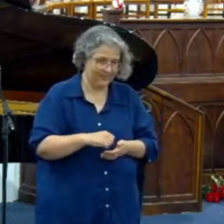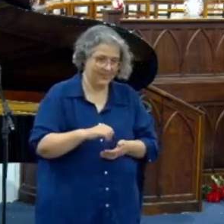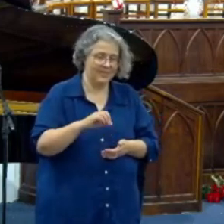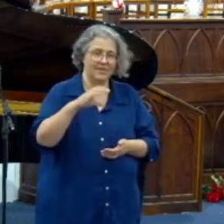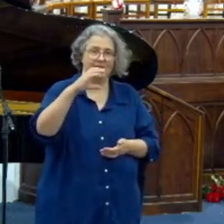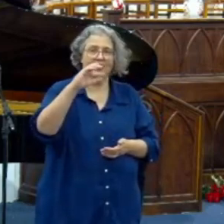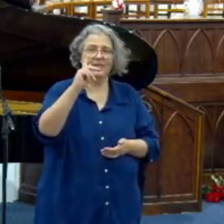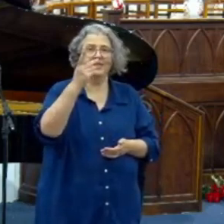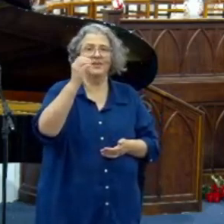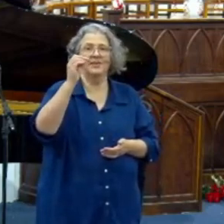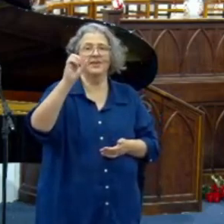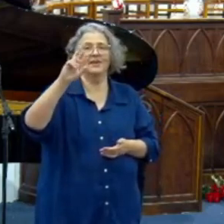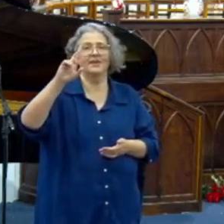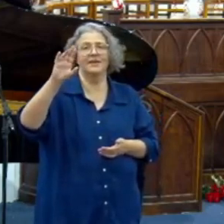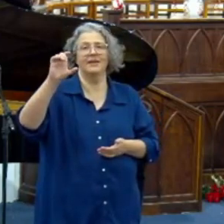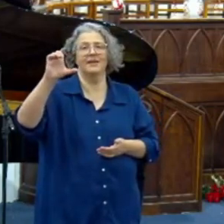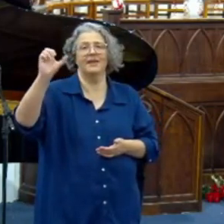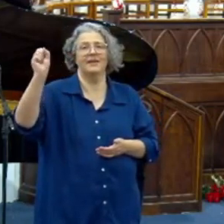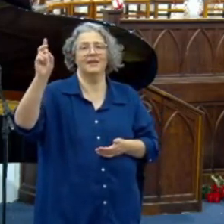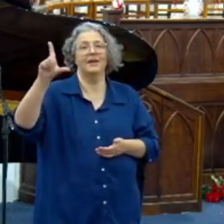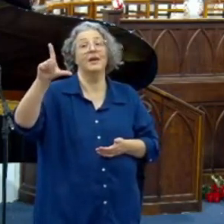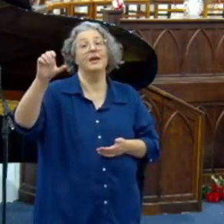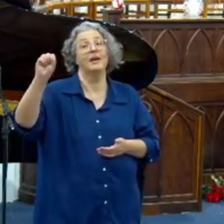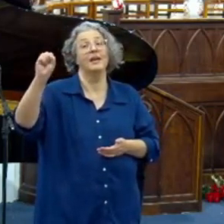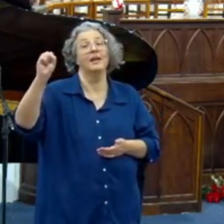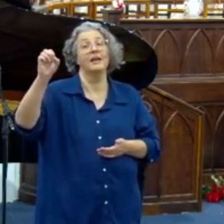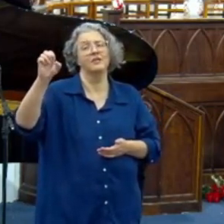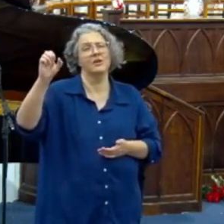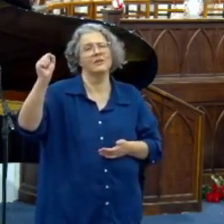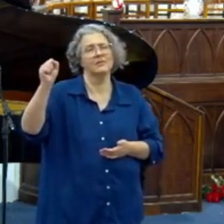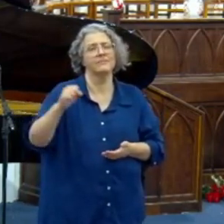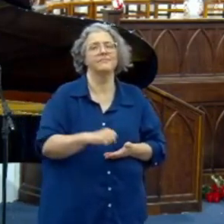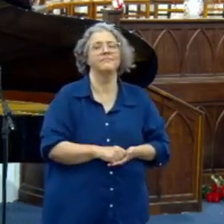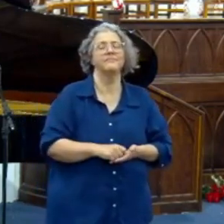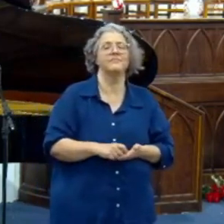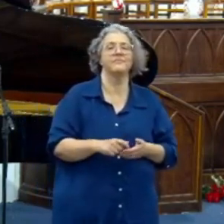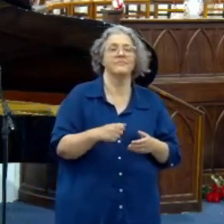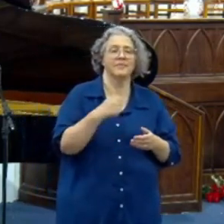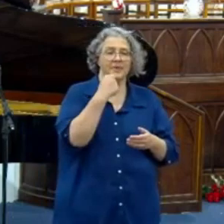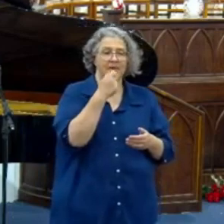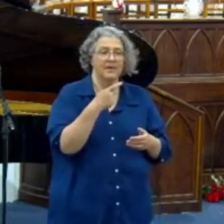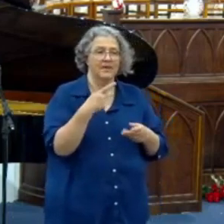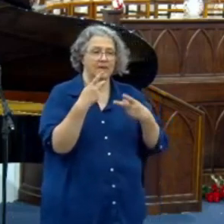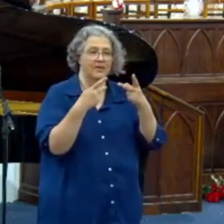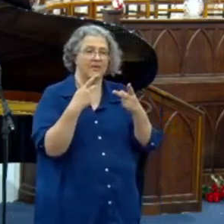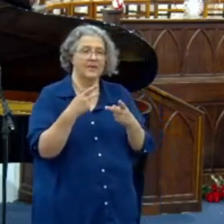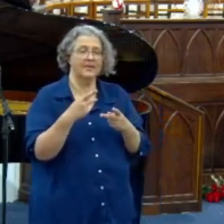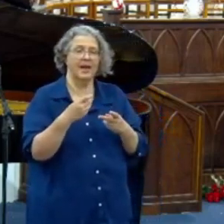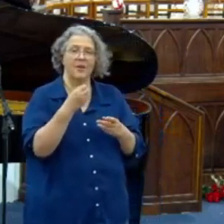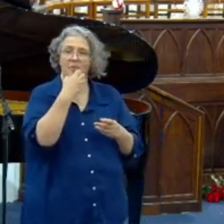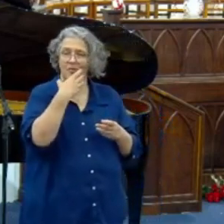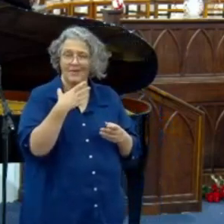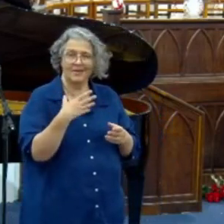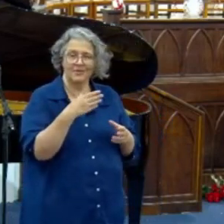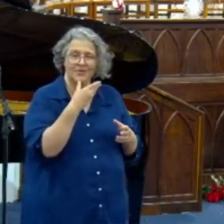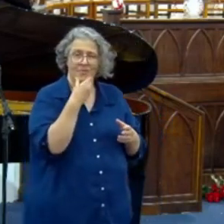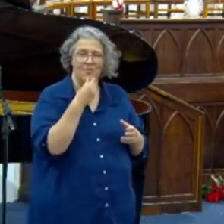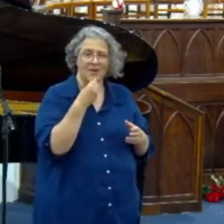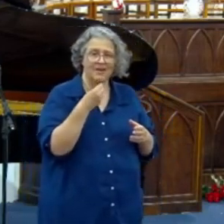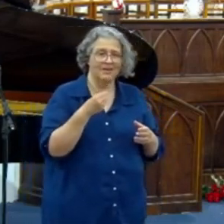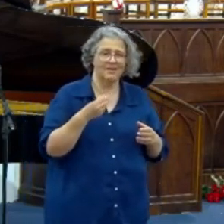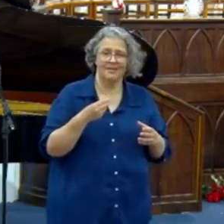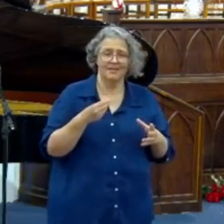assim, a justiça humana é completamente insuficiente para satisfazer a santidade de Deus. Somente